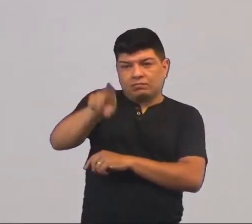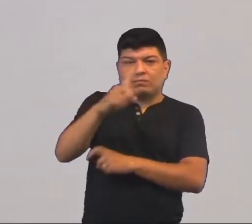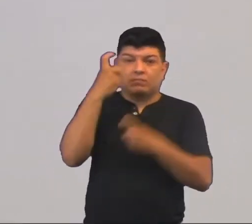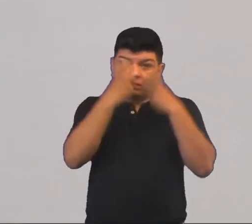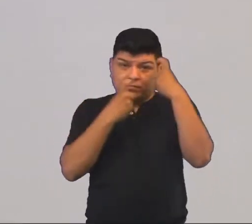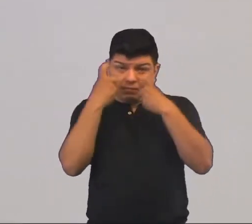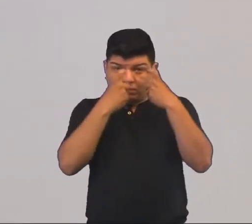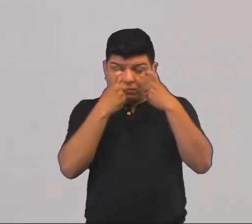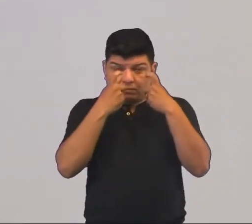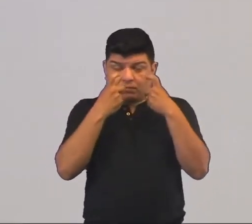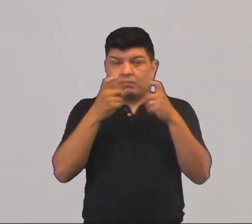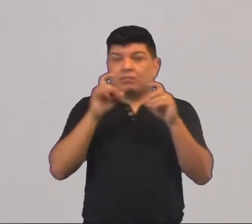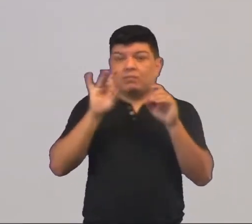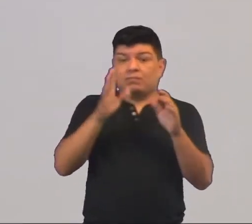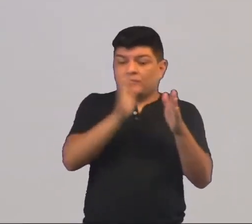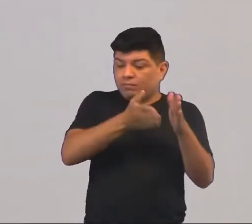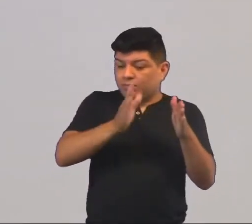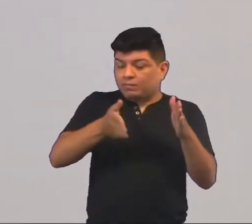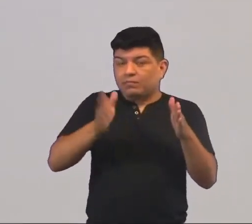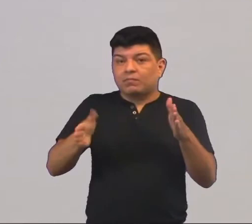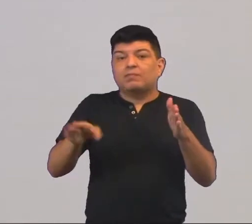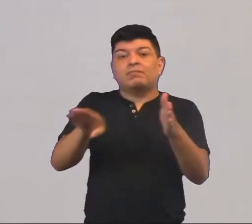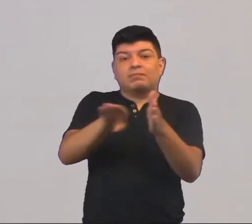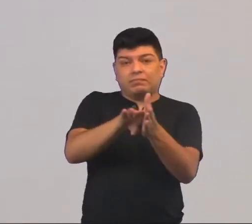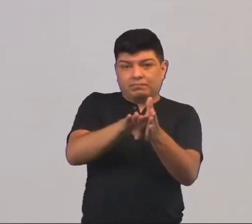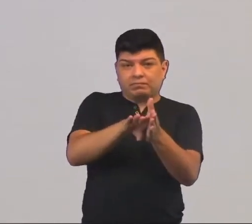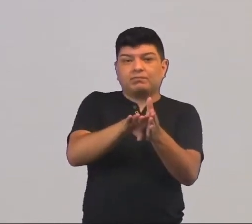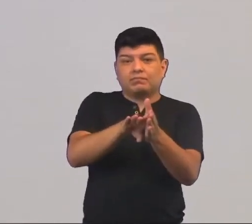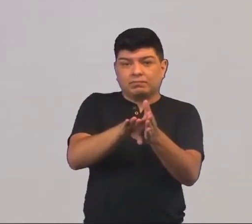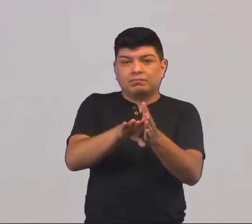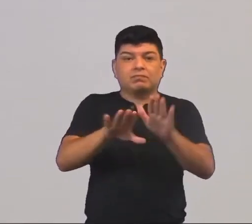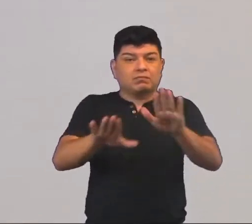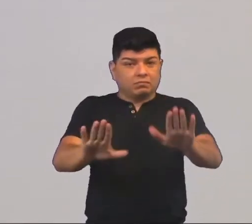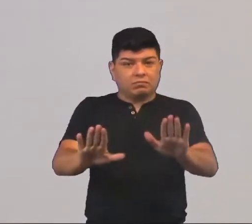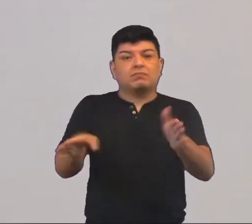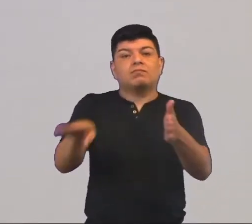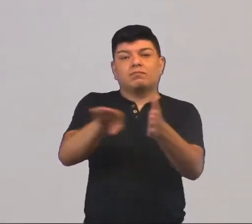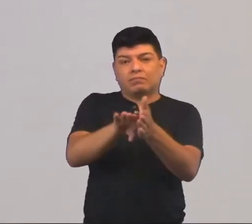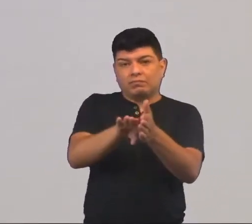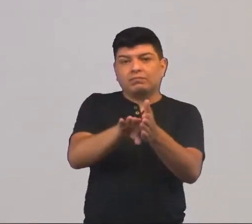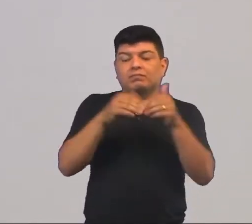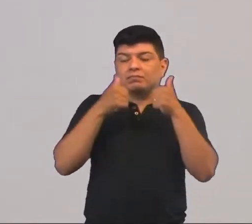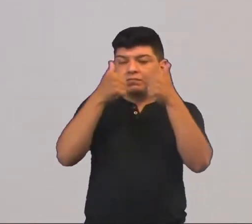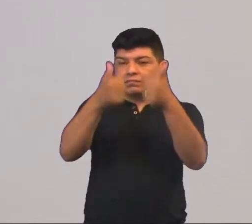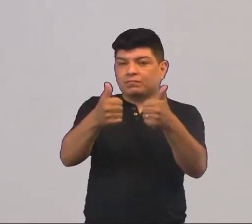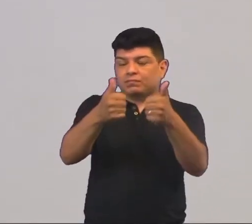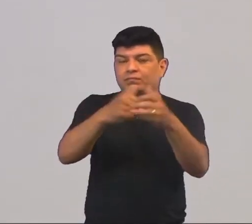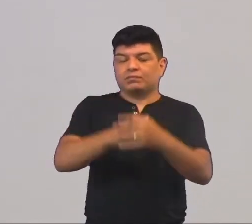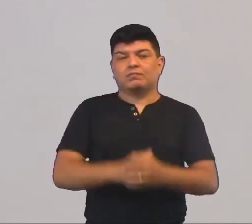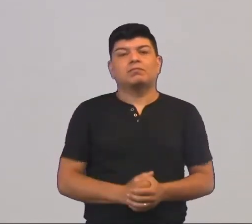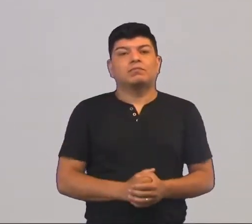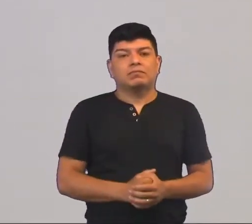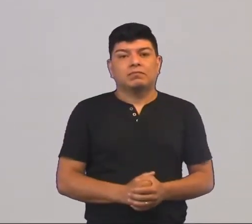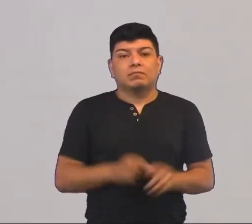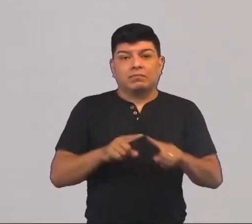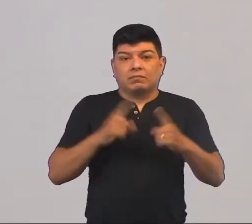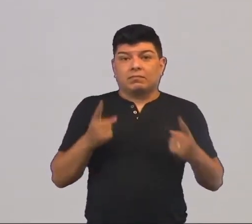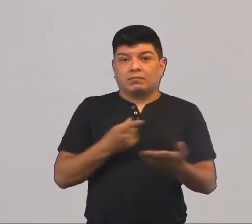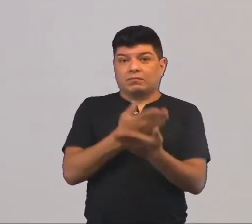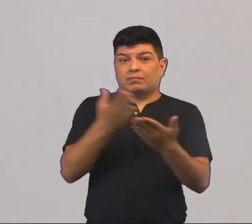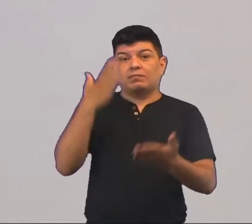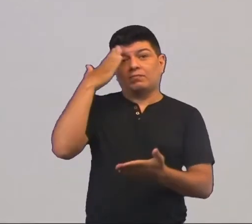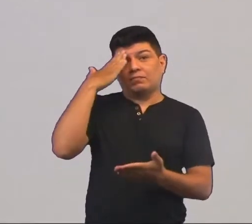se preocupar. A sua fase vai chegar, de uma forma ou de outra ela vai chegar, tá bom? Mas é bom